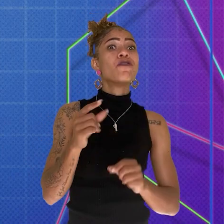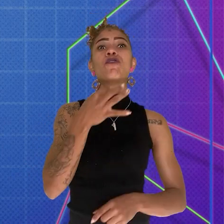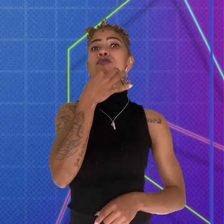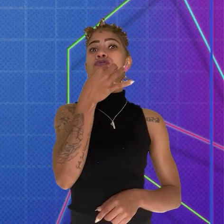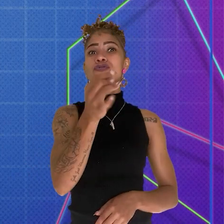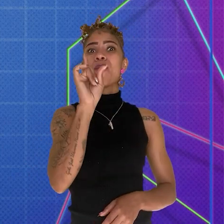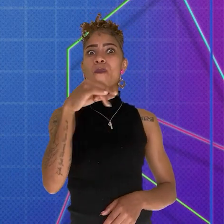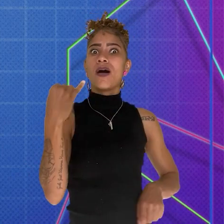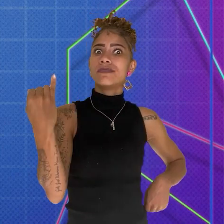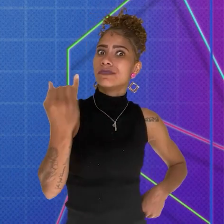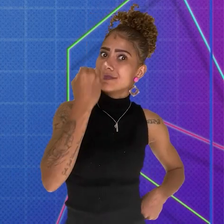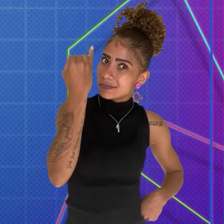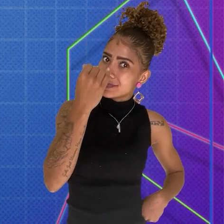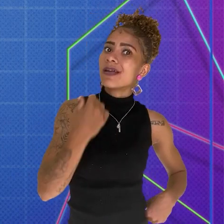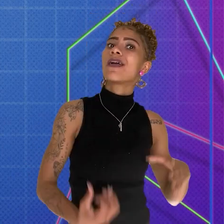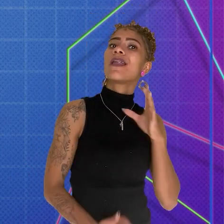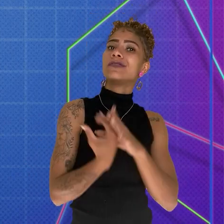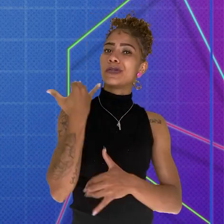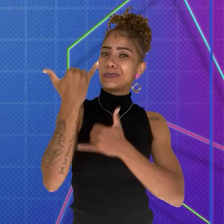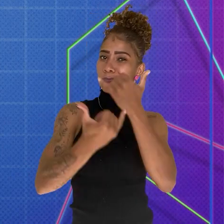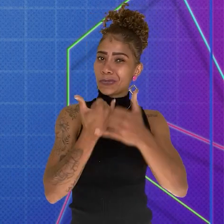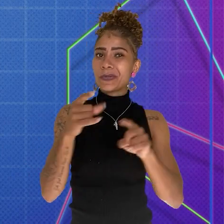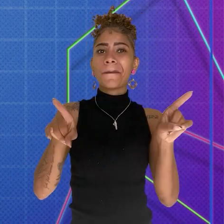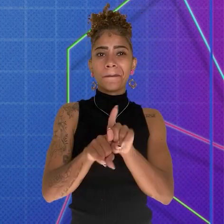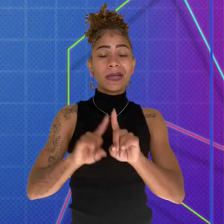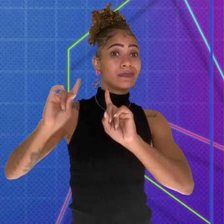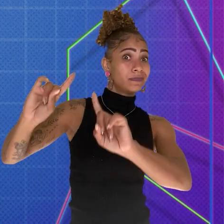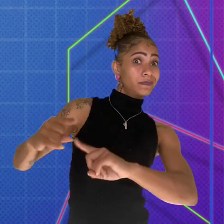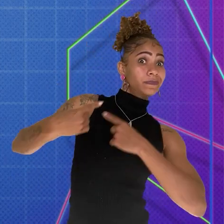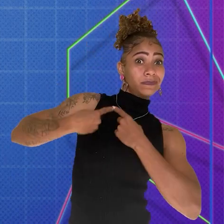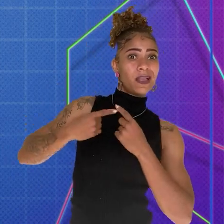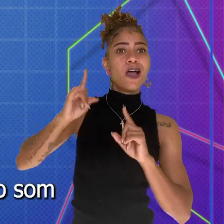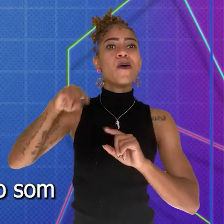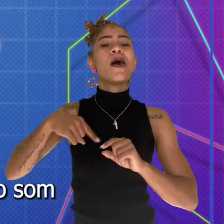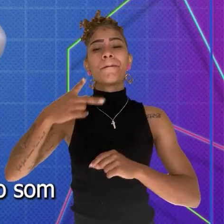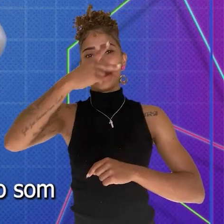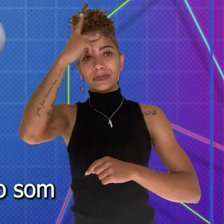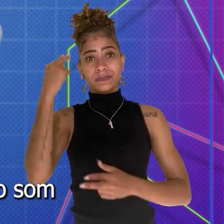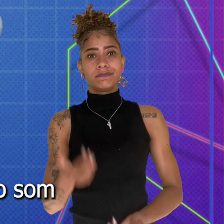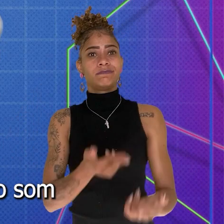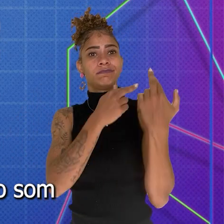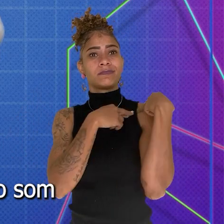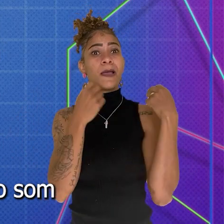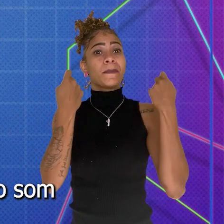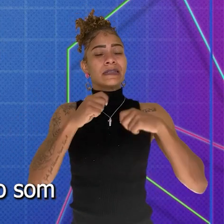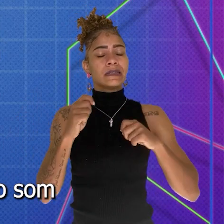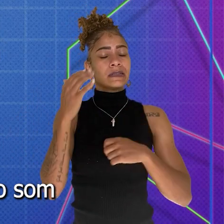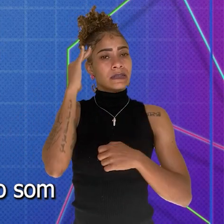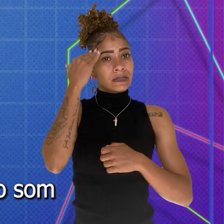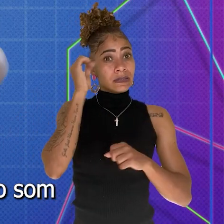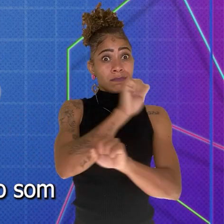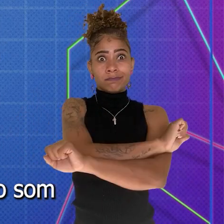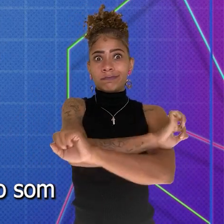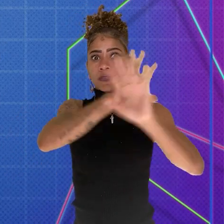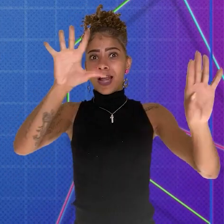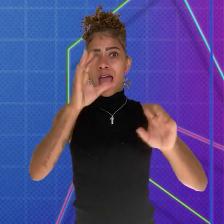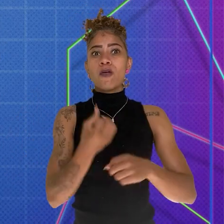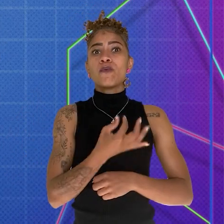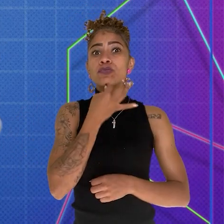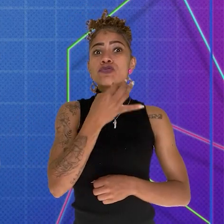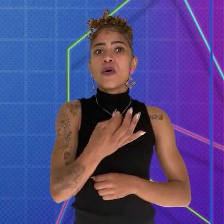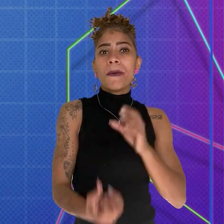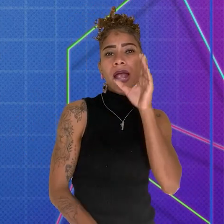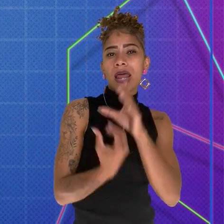do som é uma parte crucial na criação dos jogos imersivos e desafiadores. Os desenvolvedores precisam entender como usar o som para